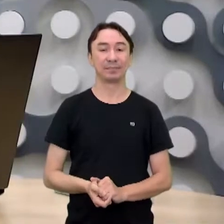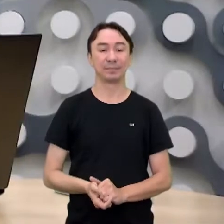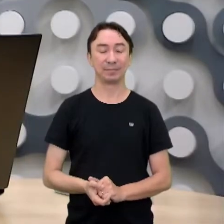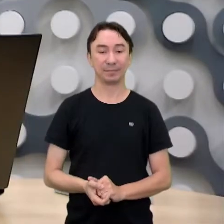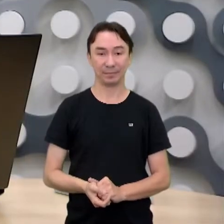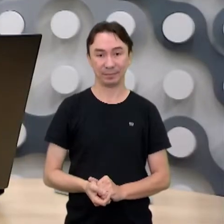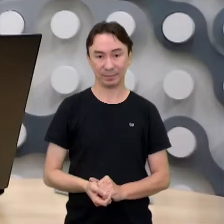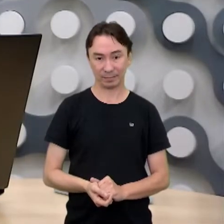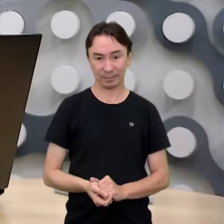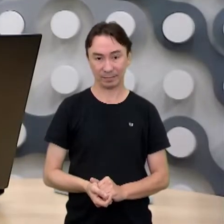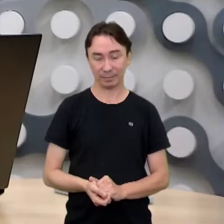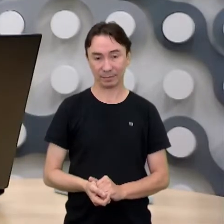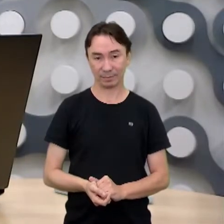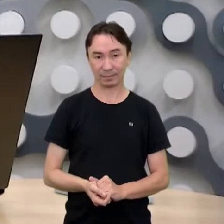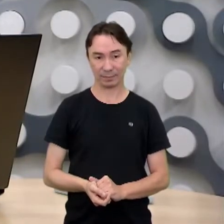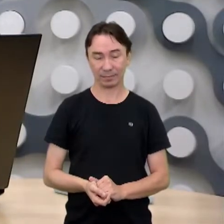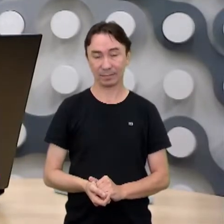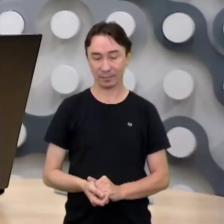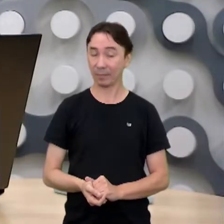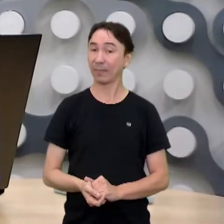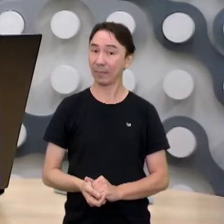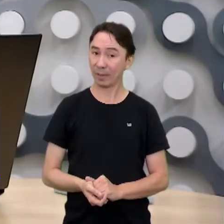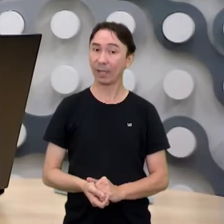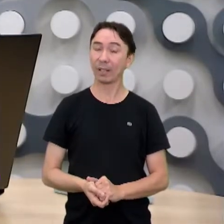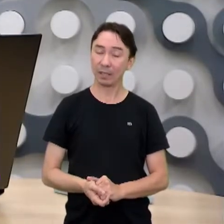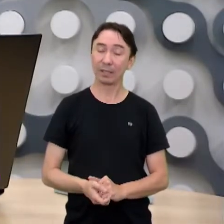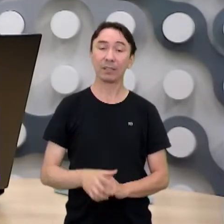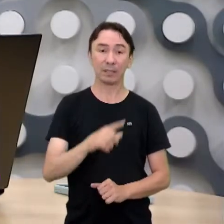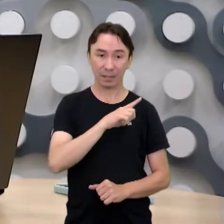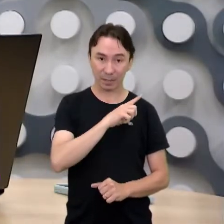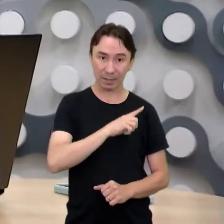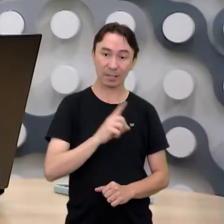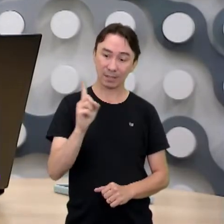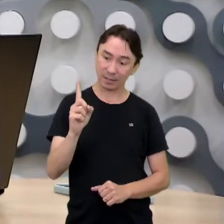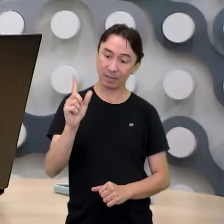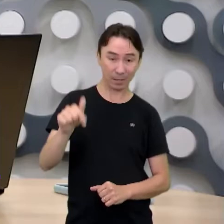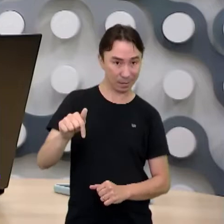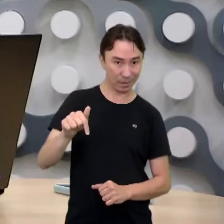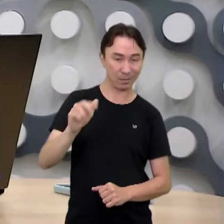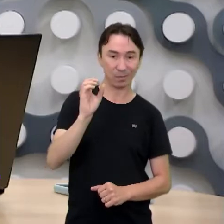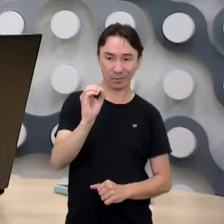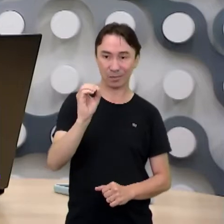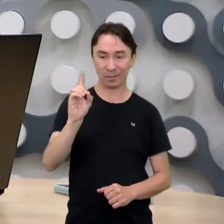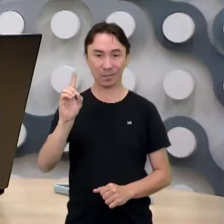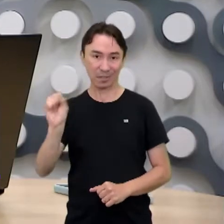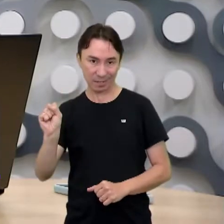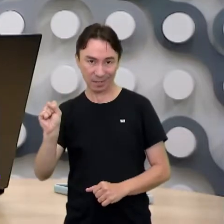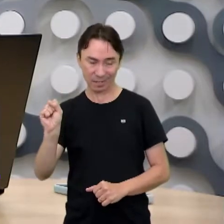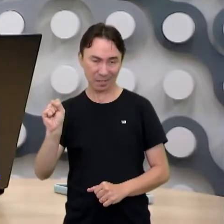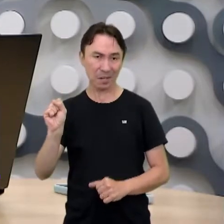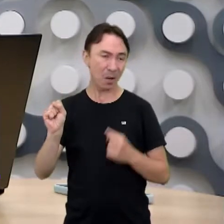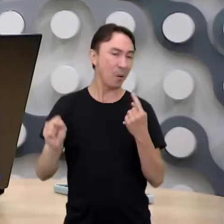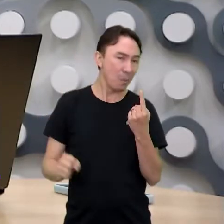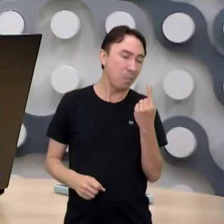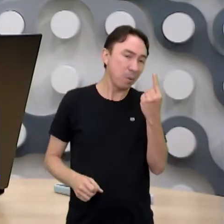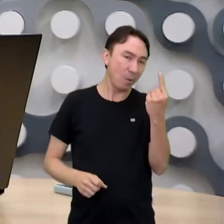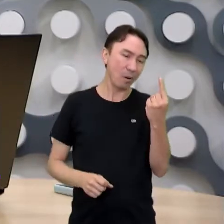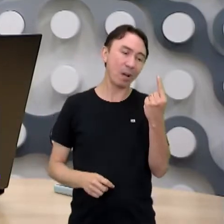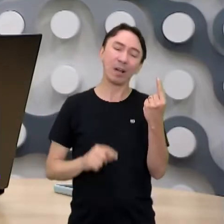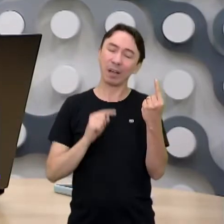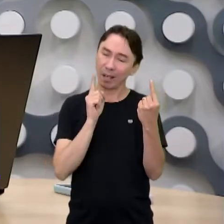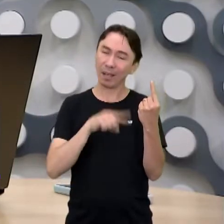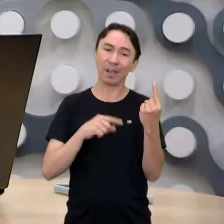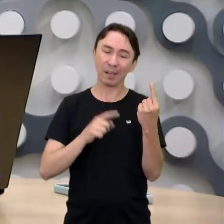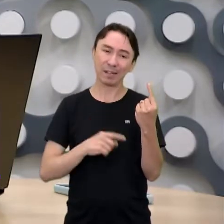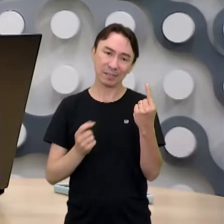Então isso aí é um dos objetivos aí, né, dos 17 objetivos aí do ODS, né, que é o Objetivo de Desenvolvimento Sustentável,